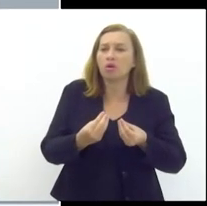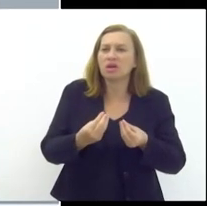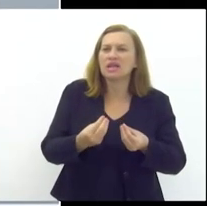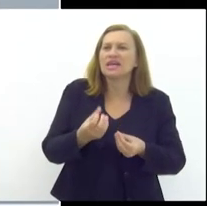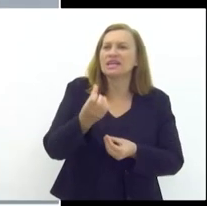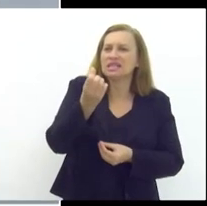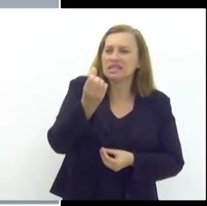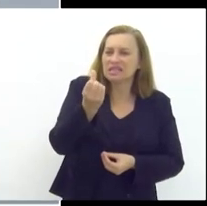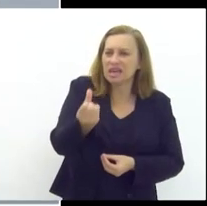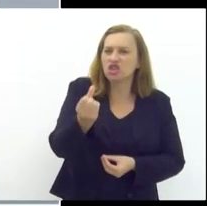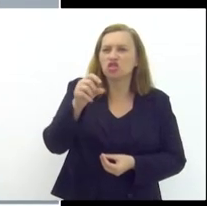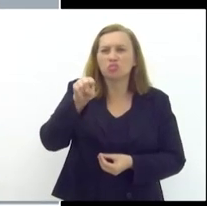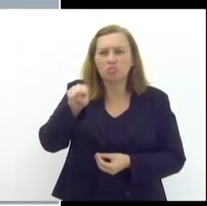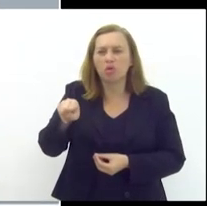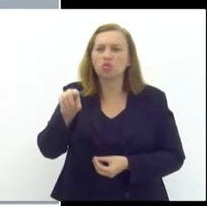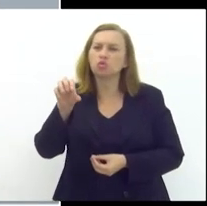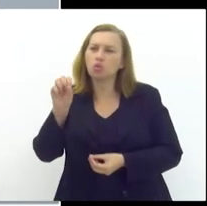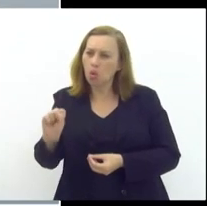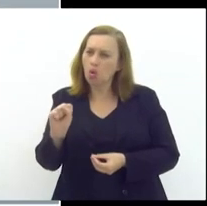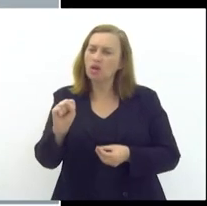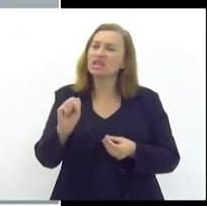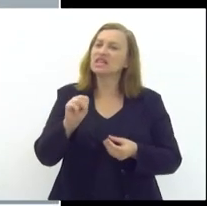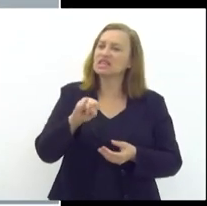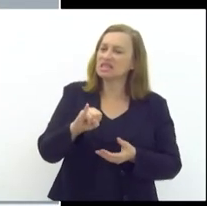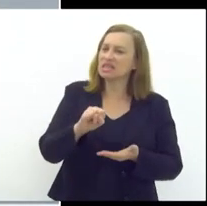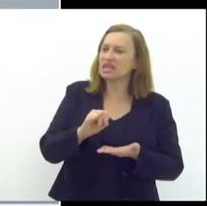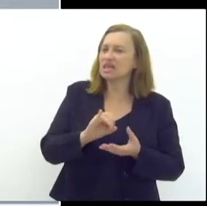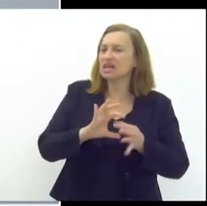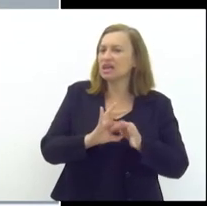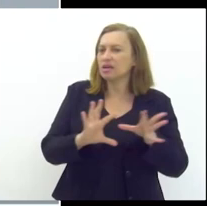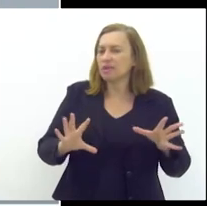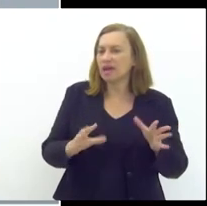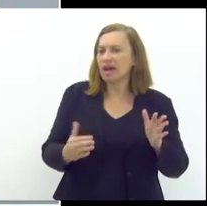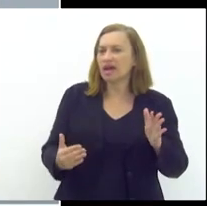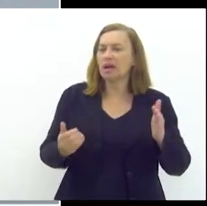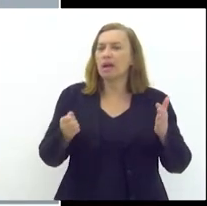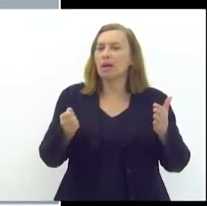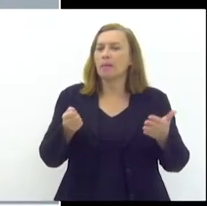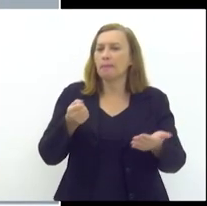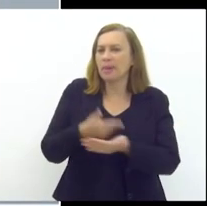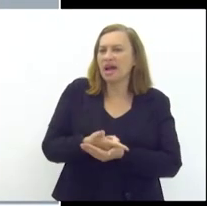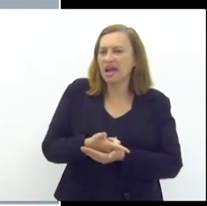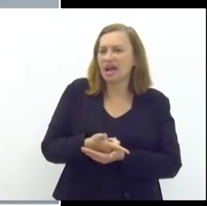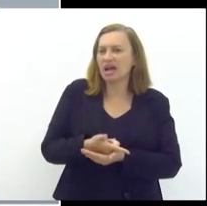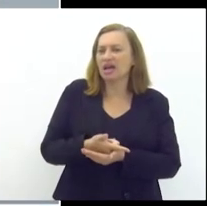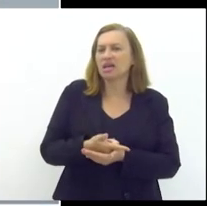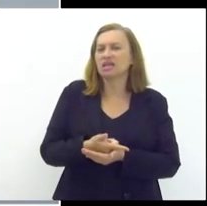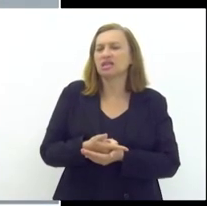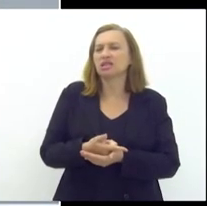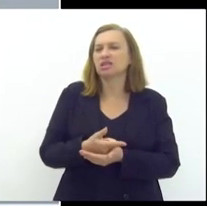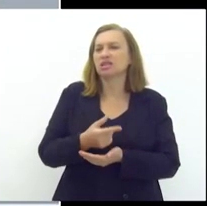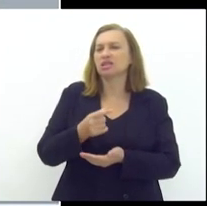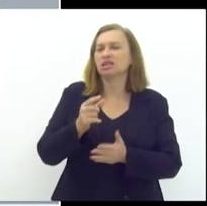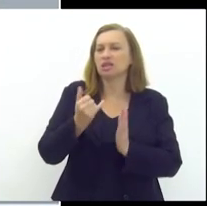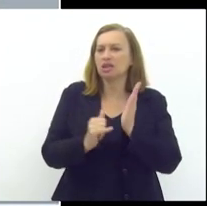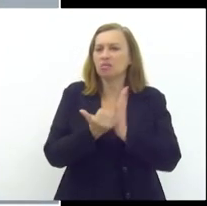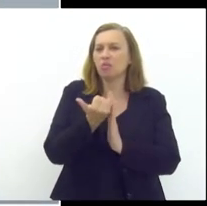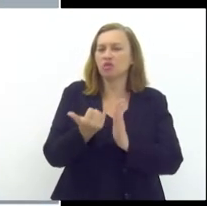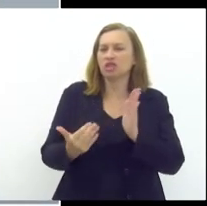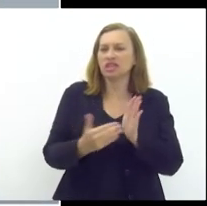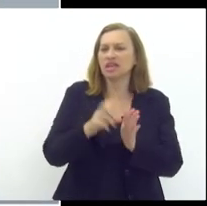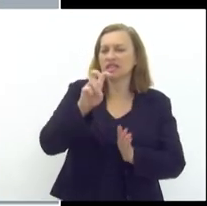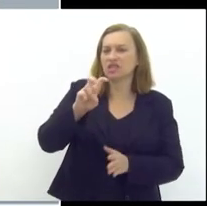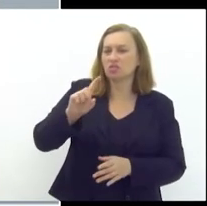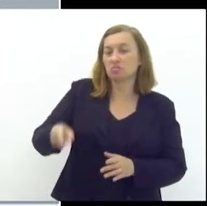16.8 se liberar de pagar imposto quem ganha até 5.000 eu garanto que mais da metade nós vamos